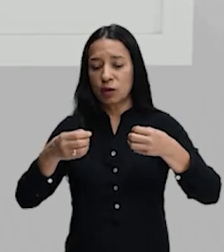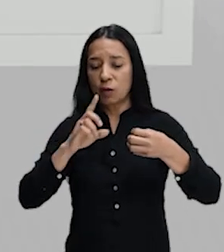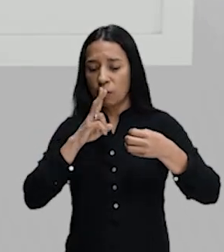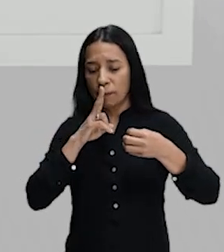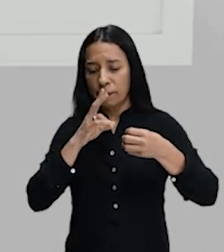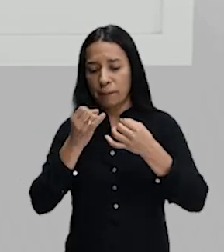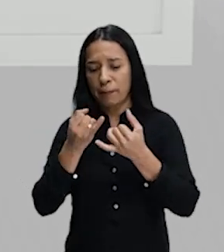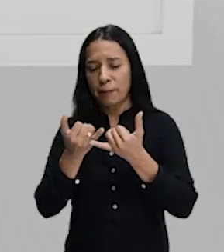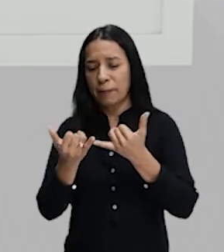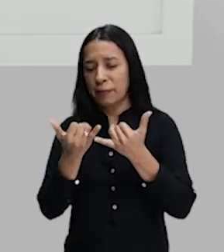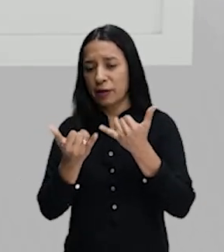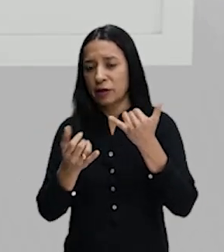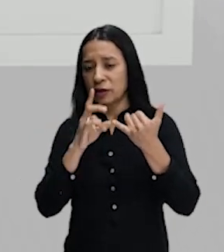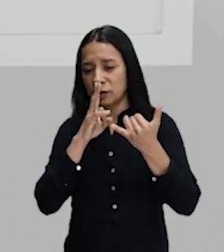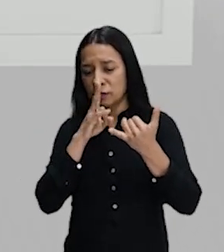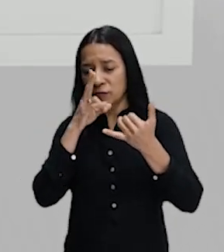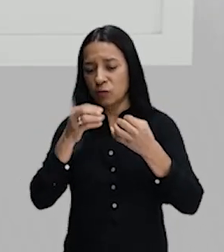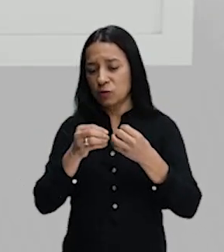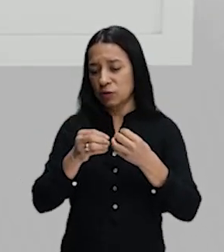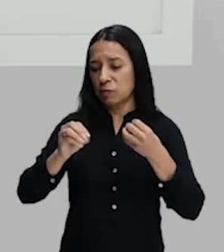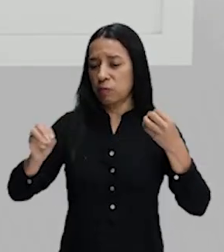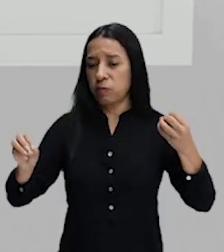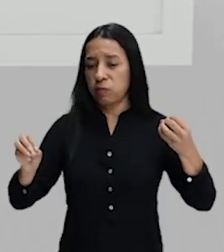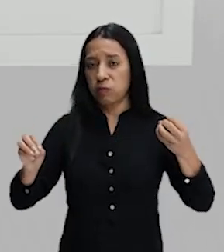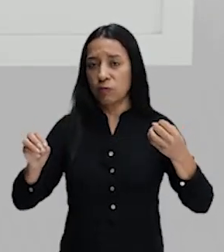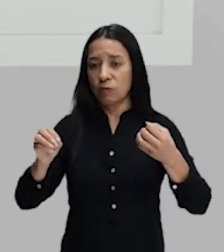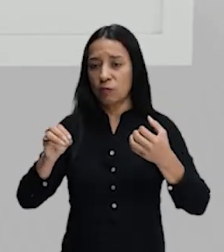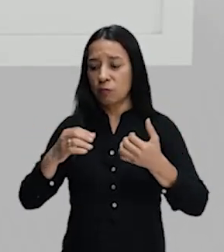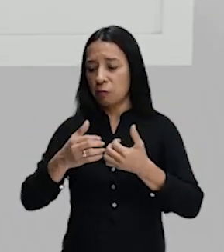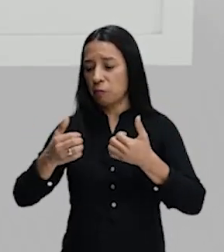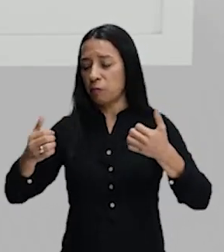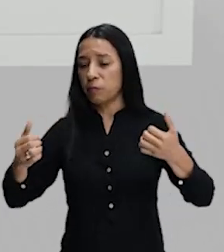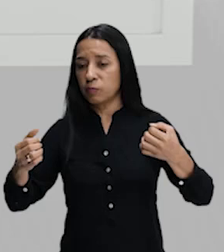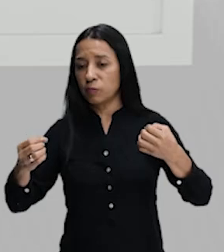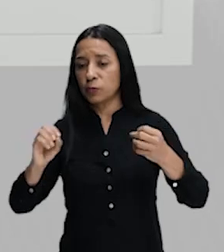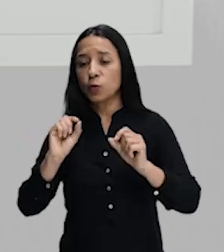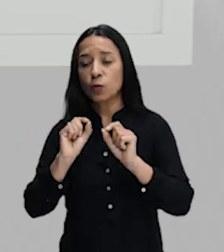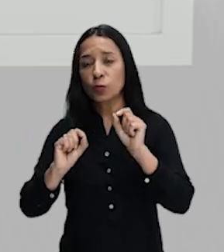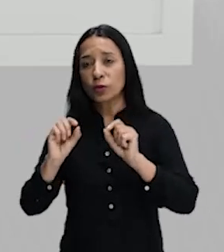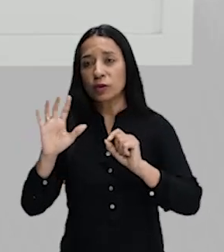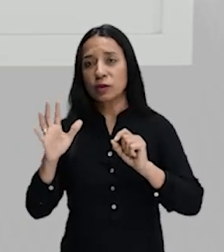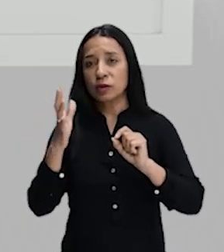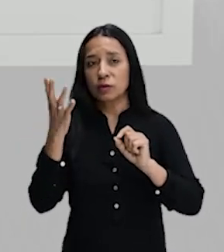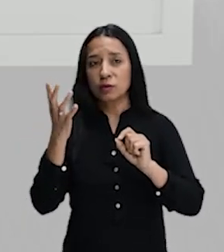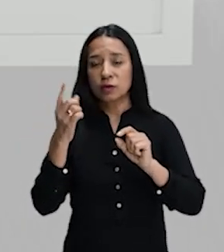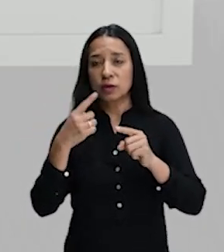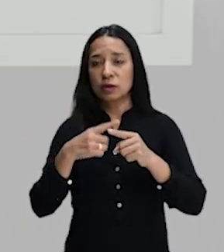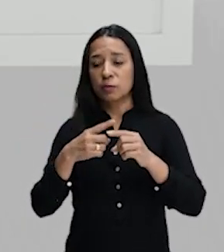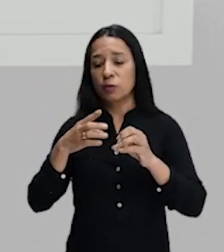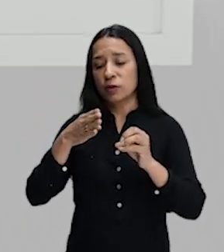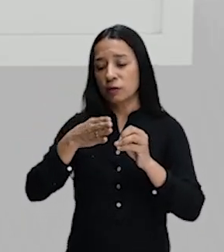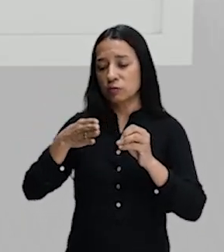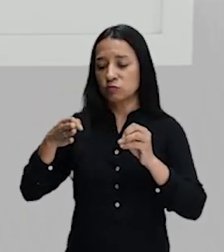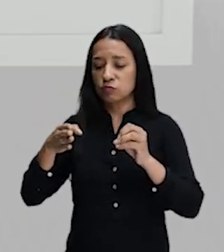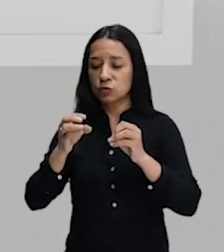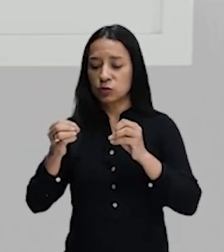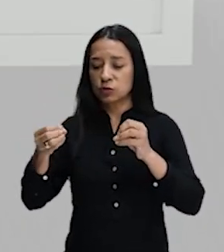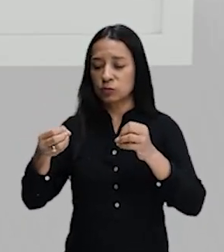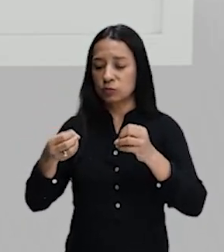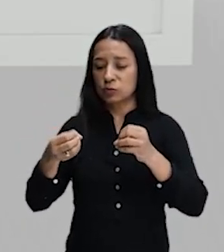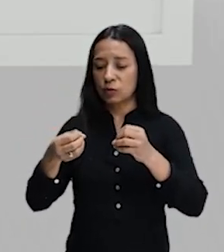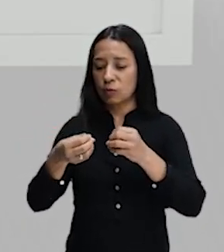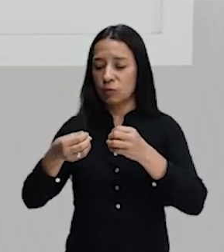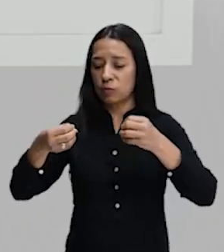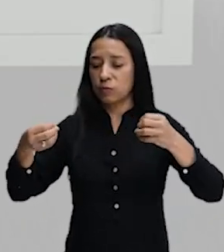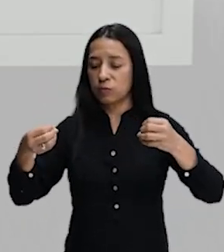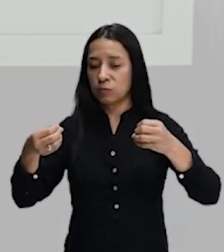repelindo os dois, ou jogando para o lado. Certo? O que acontece ali é justamente porque entre eles acontece uma